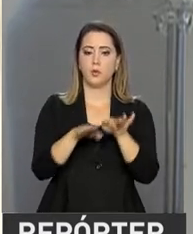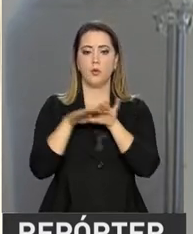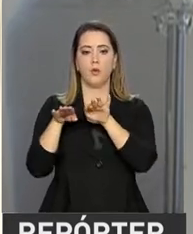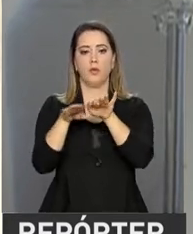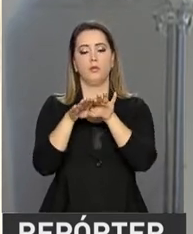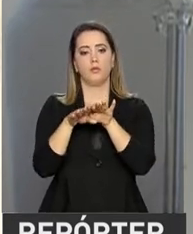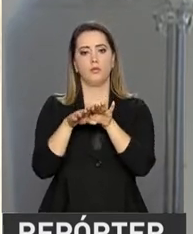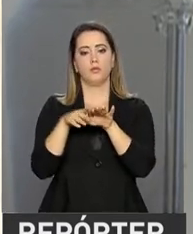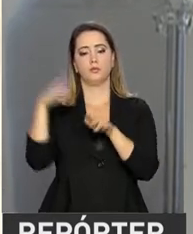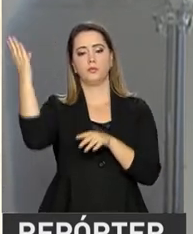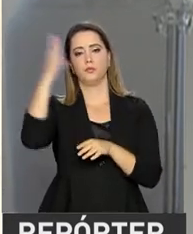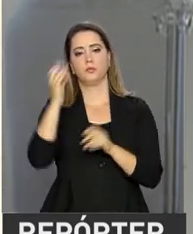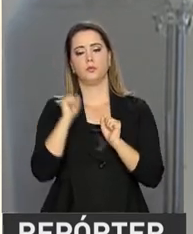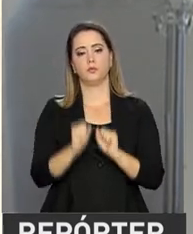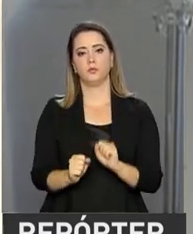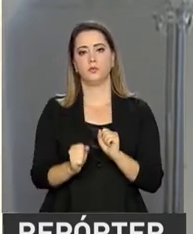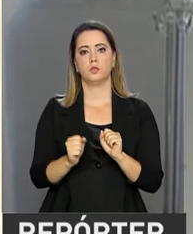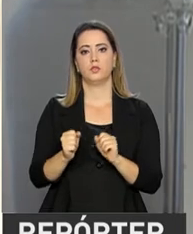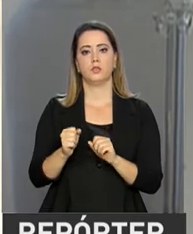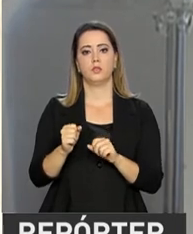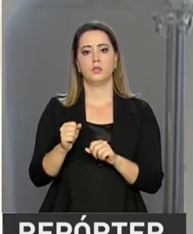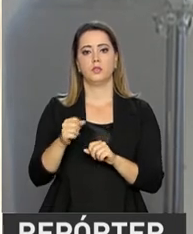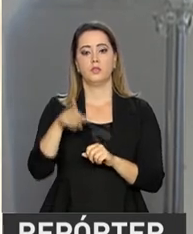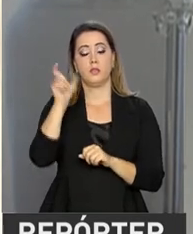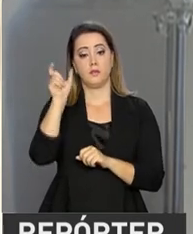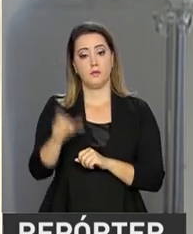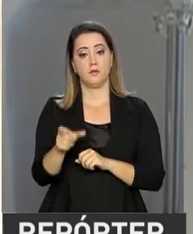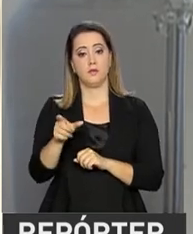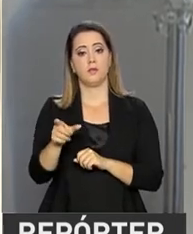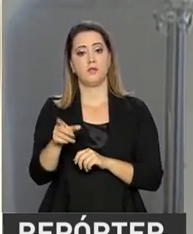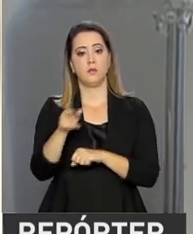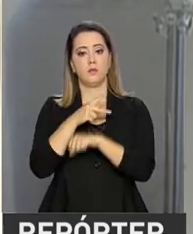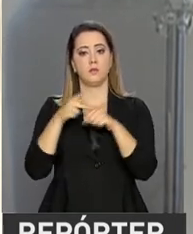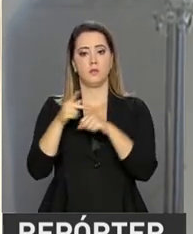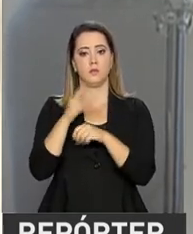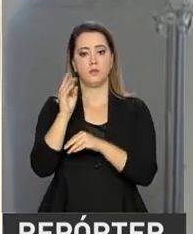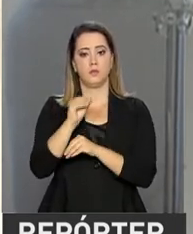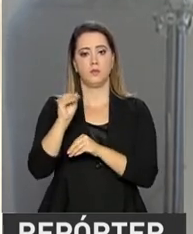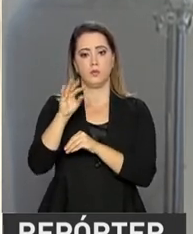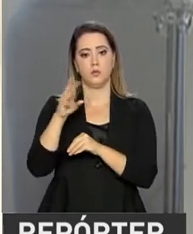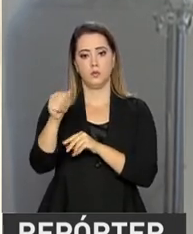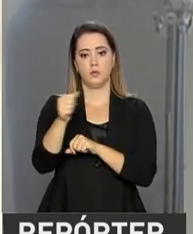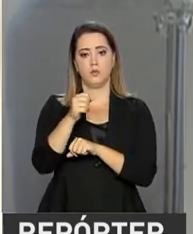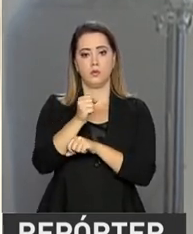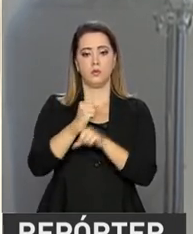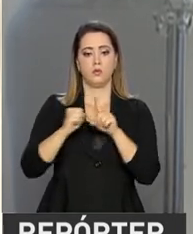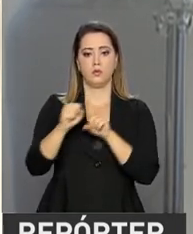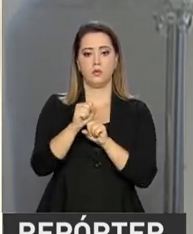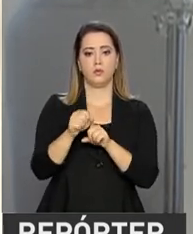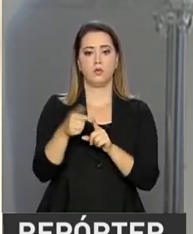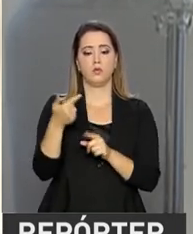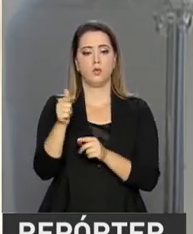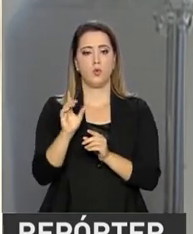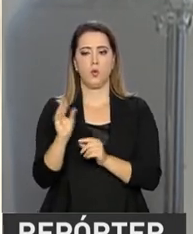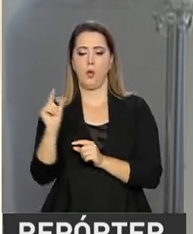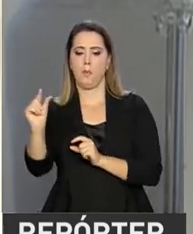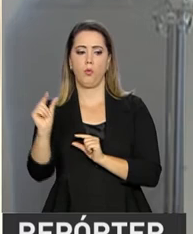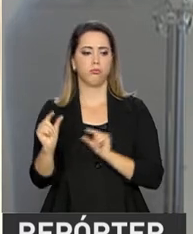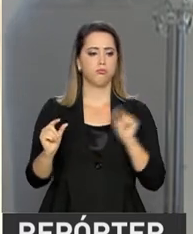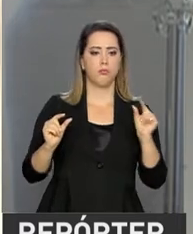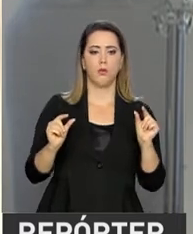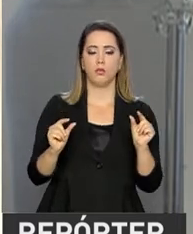que o Brasil possa ser um país que atenda a toda a sociedade, não a poucos